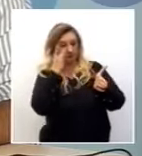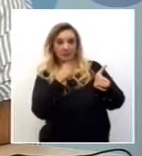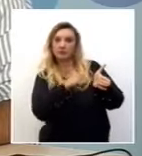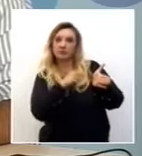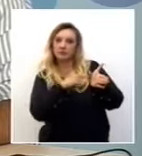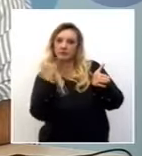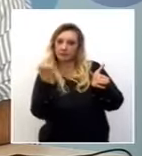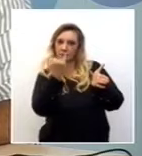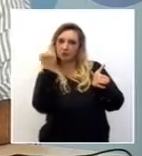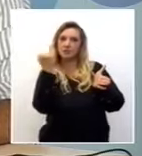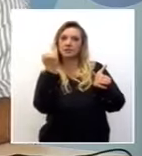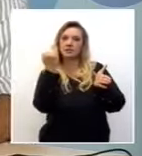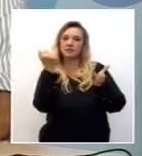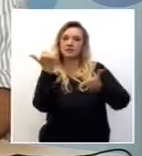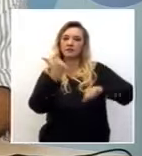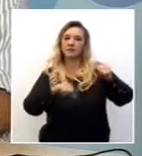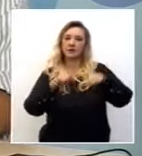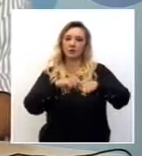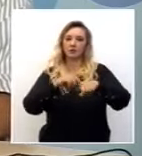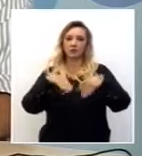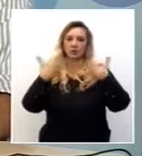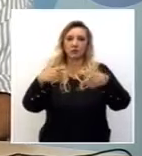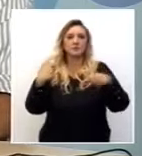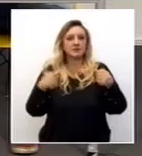da avaliação. Isso. Não é isso?